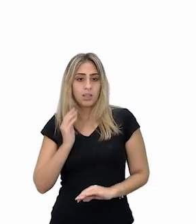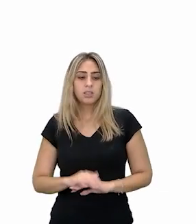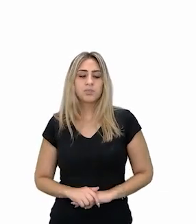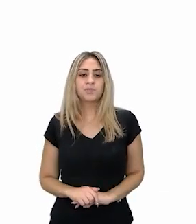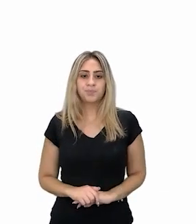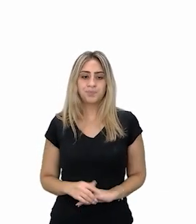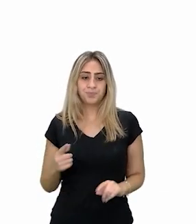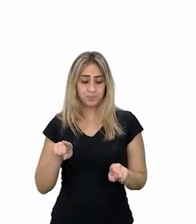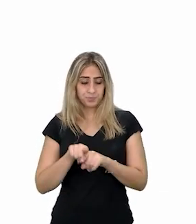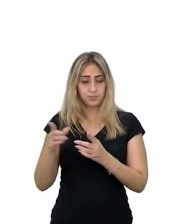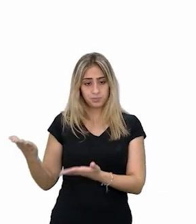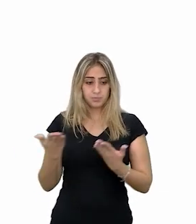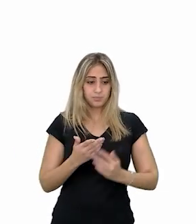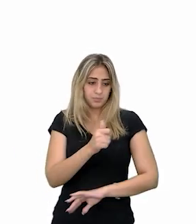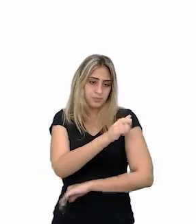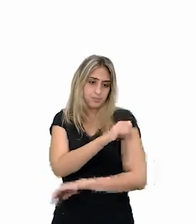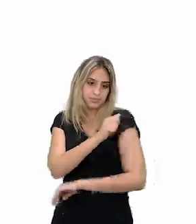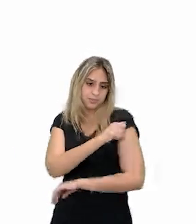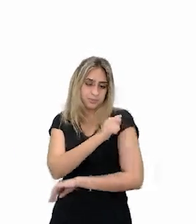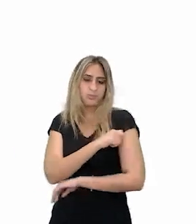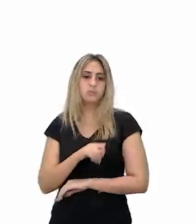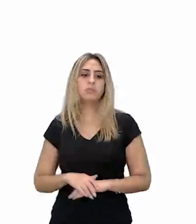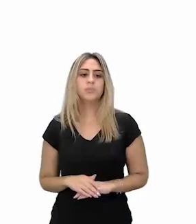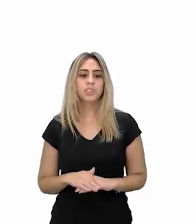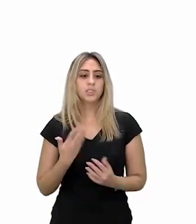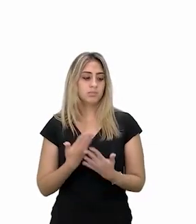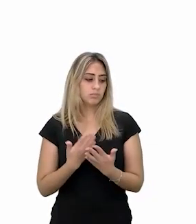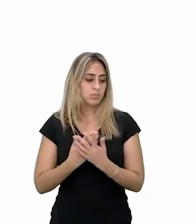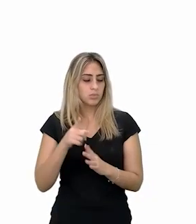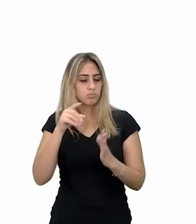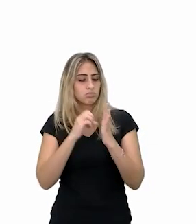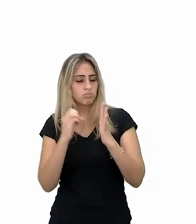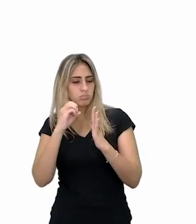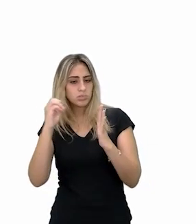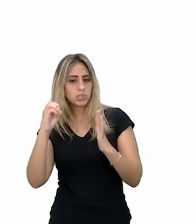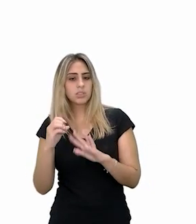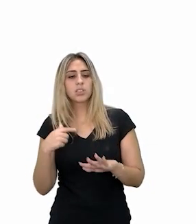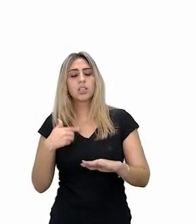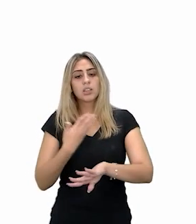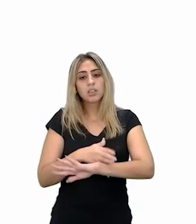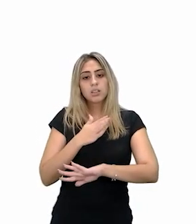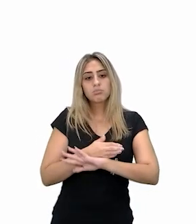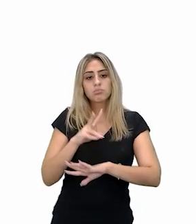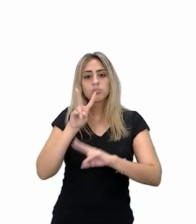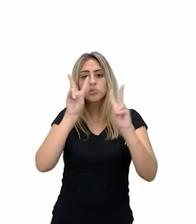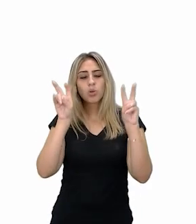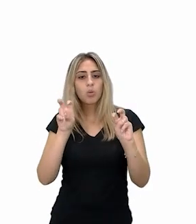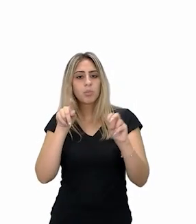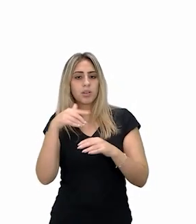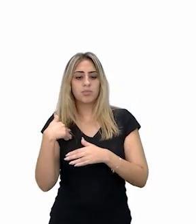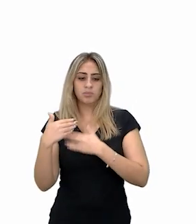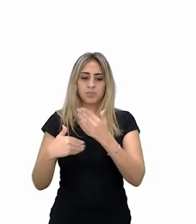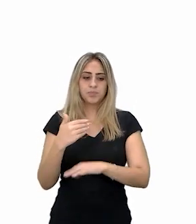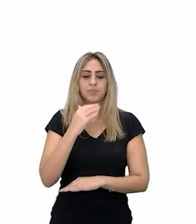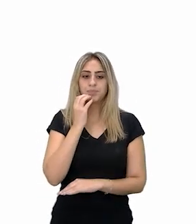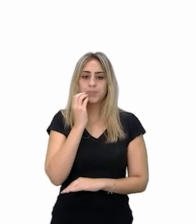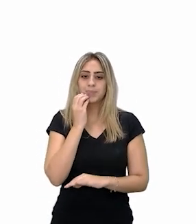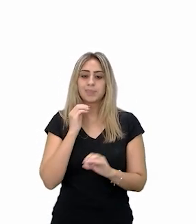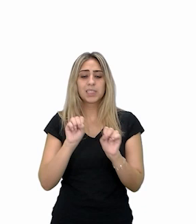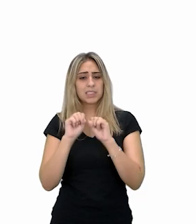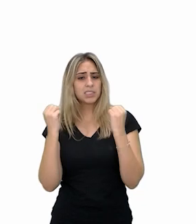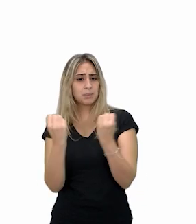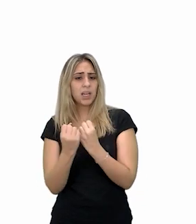Trazer também para os alunos aulas de centro de mídias que atuem sobre que abordem essas